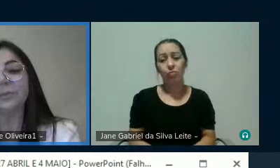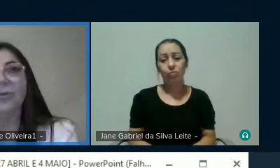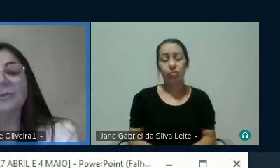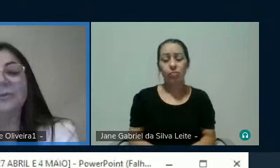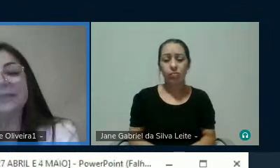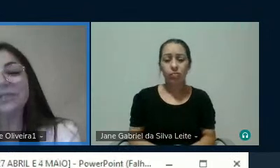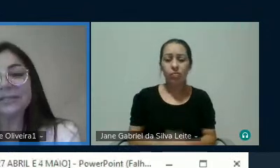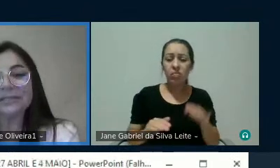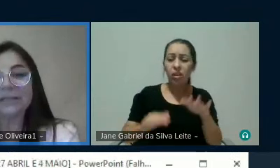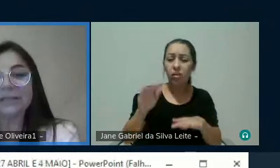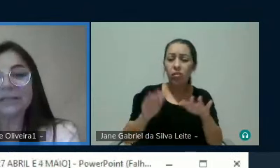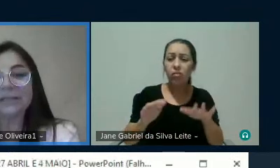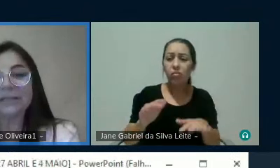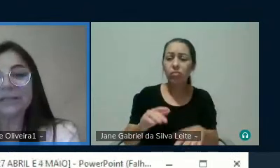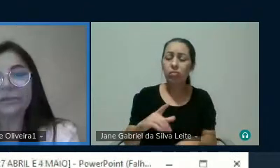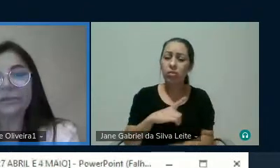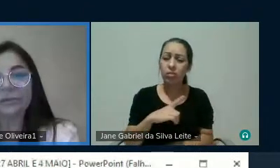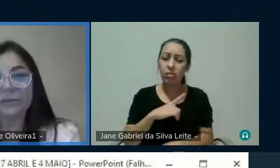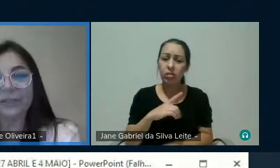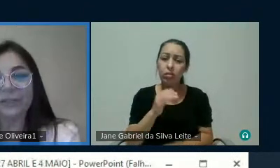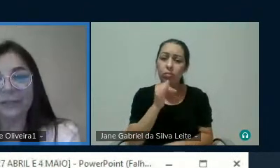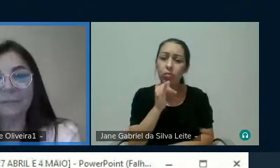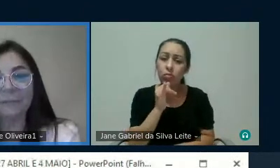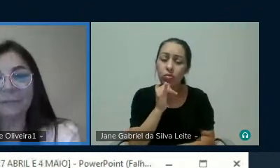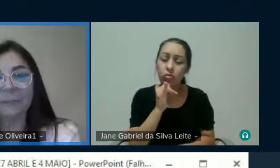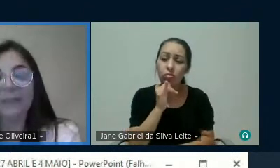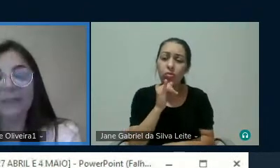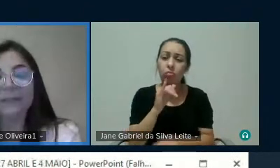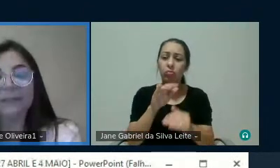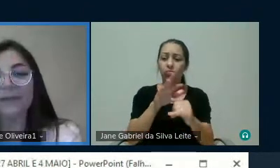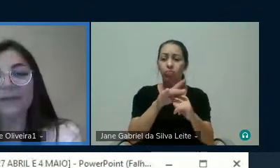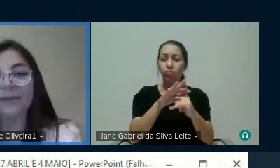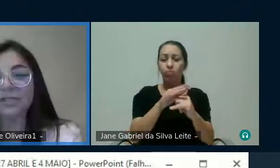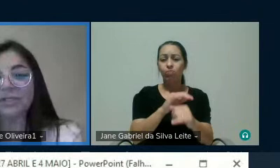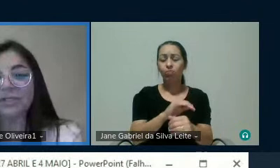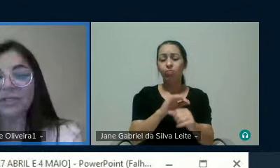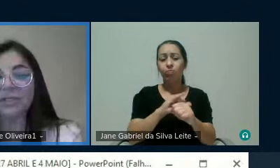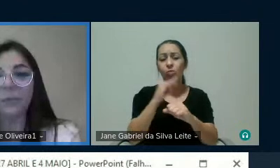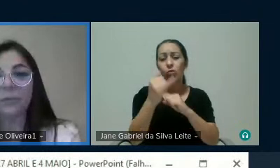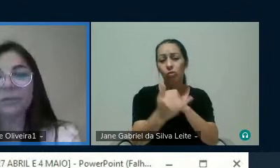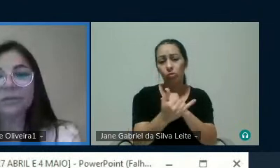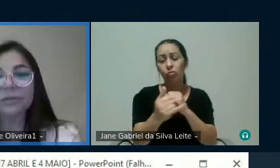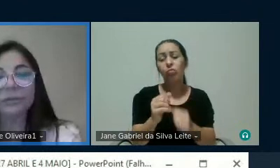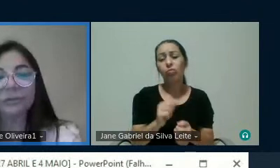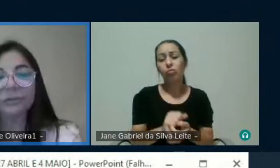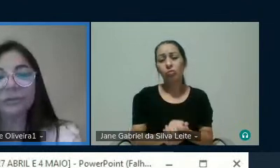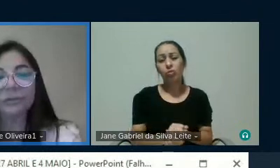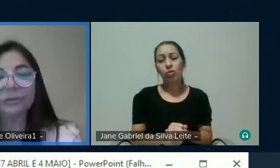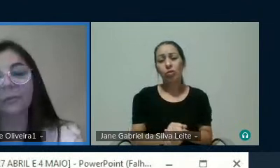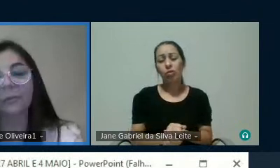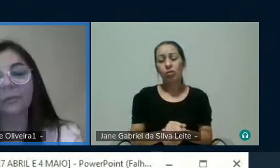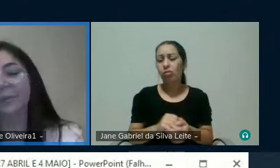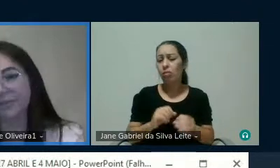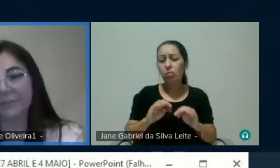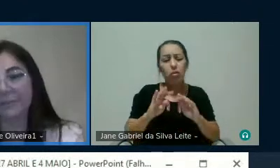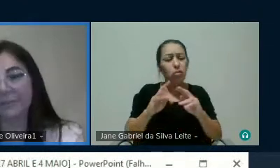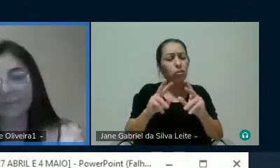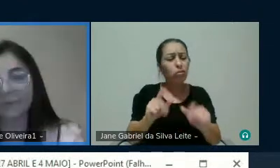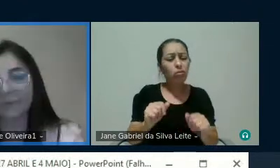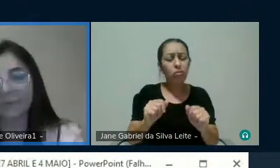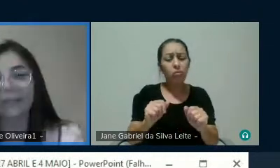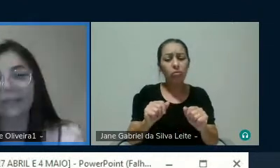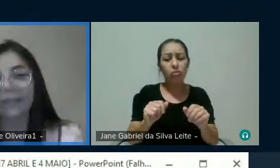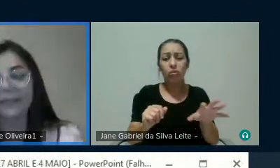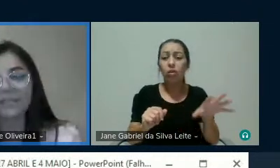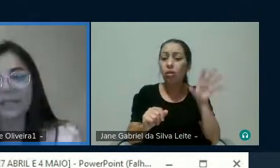até legendas no YouTube, né? Então, ela vai atingir o público surdo, o público ouvinte também, né? Que vai ler as